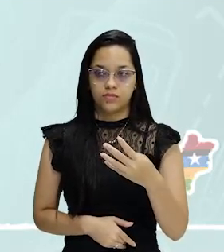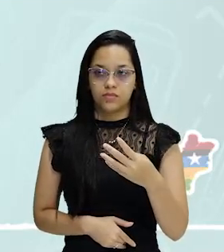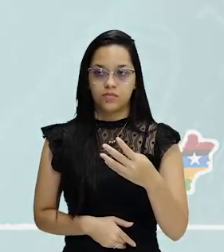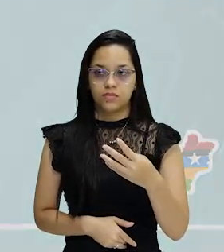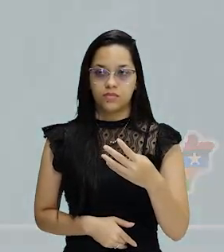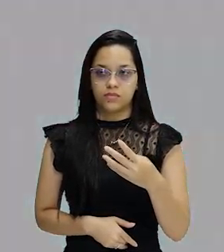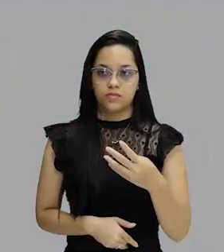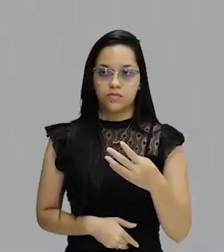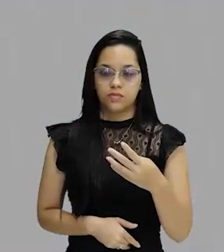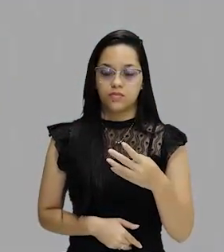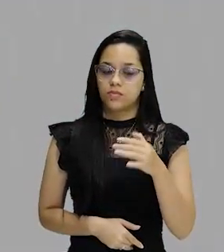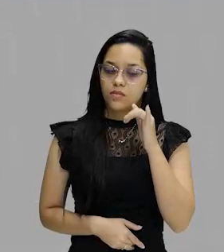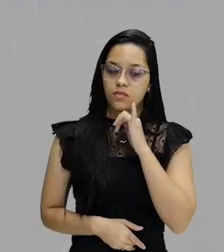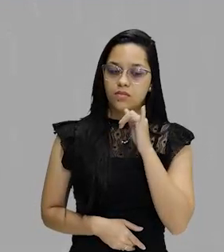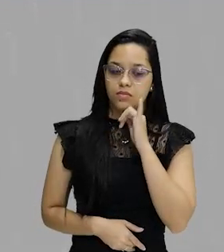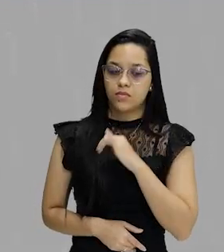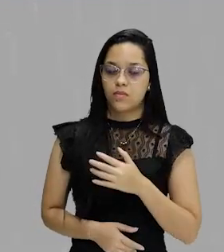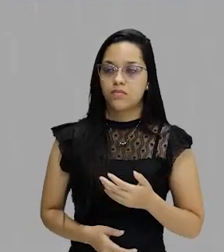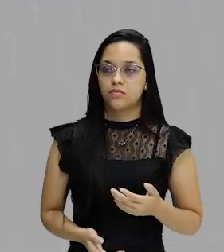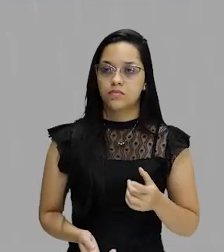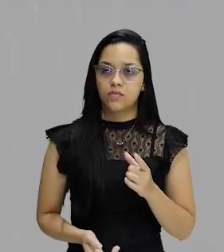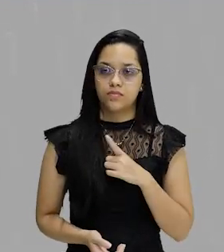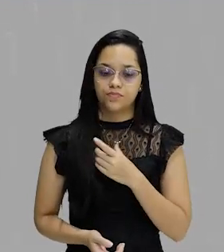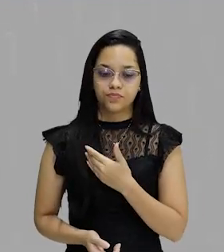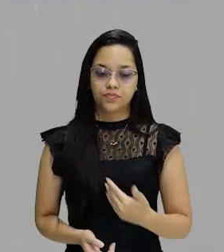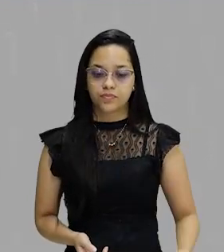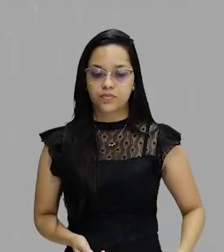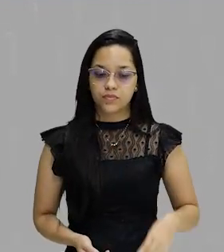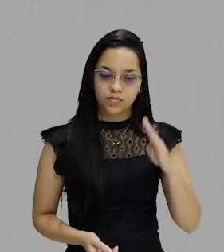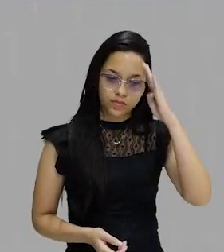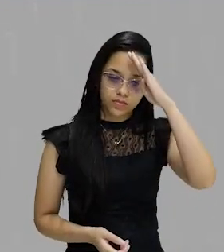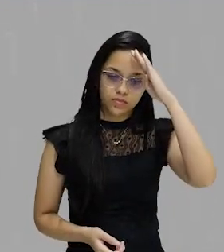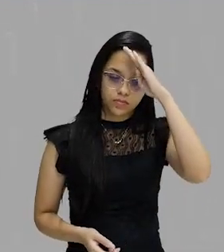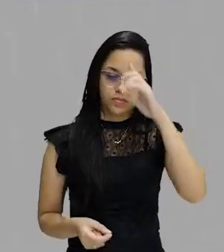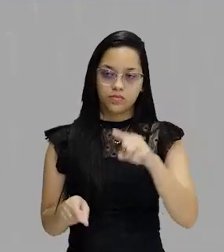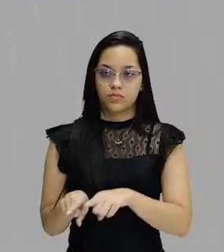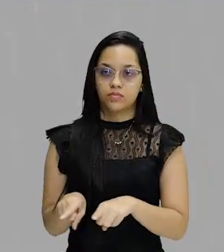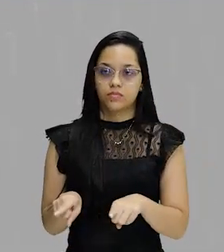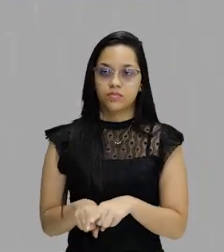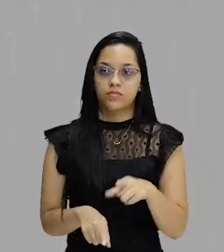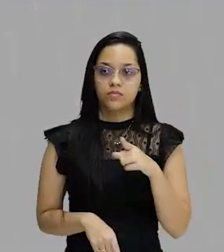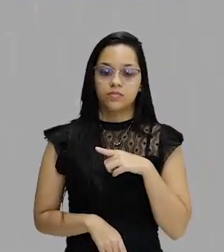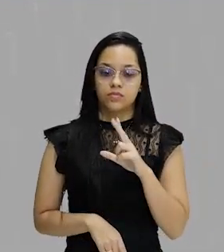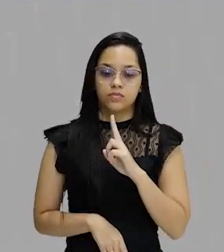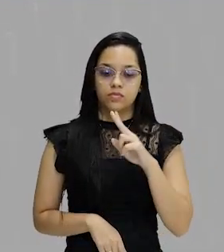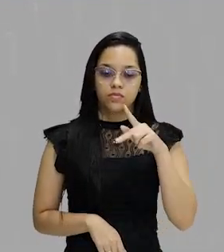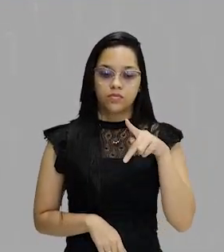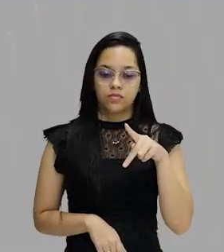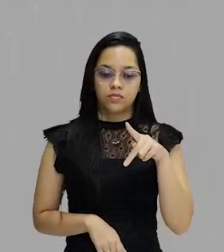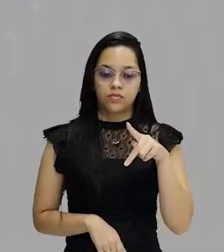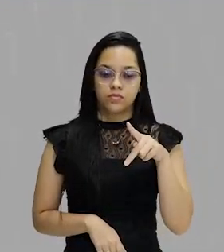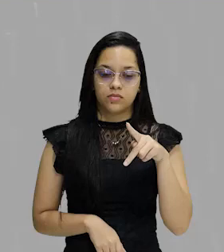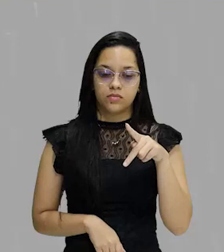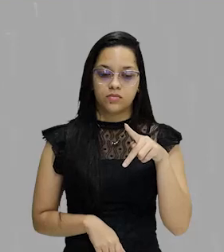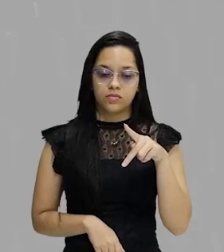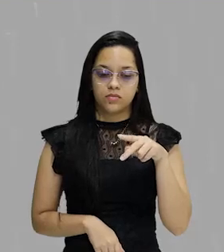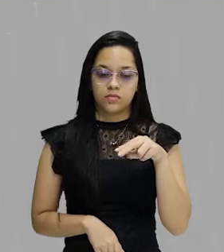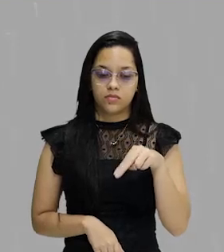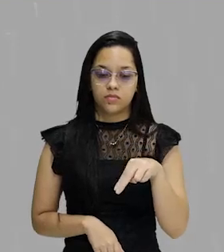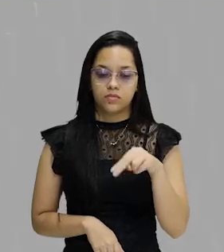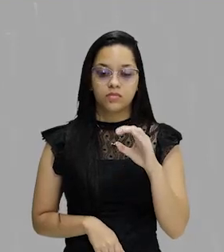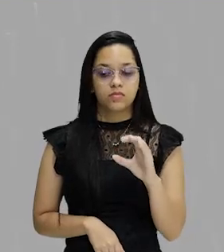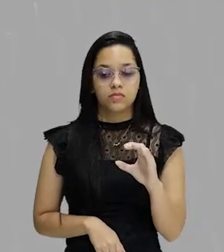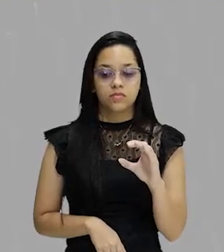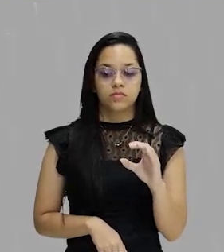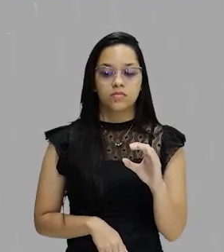época de Geisel, por exemplo, os governos militares estabeleceram o chamado PNC, uma Política Nacional